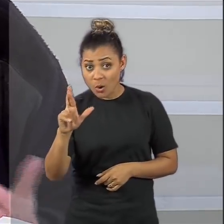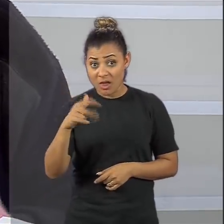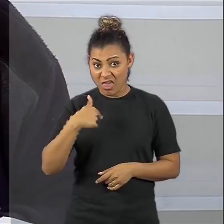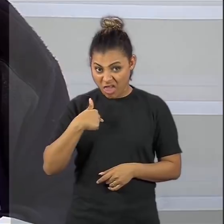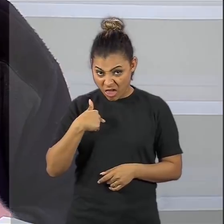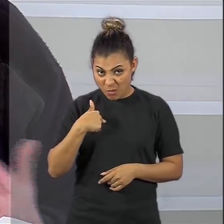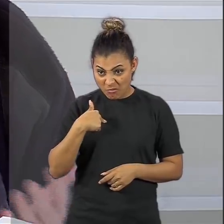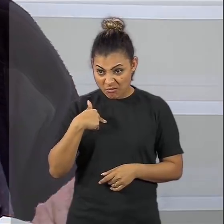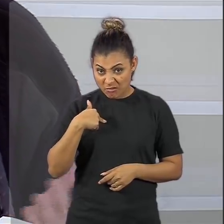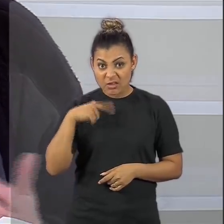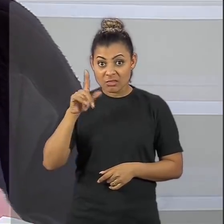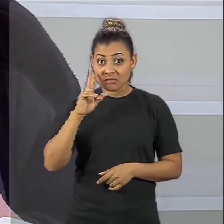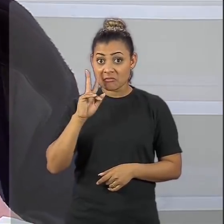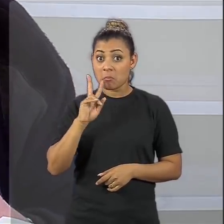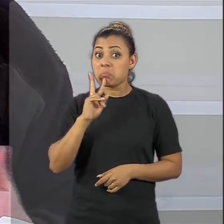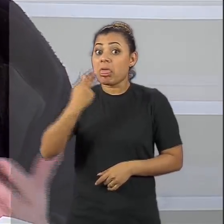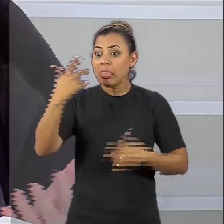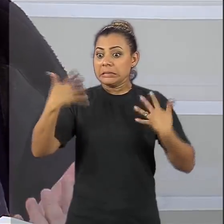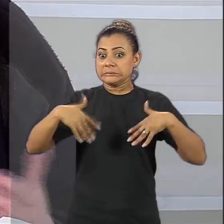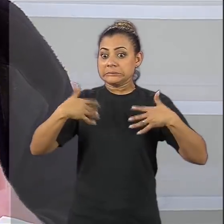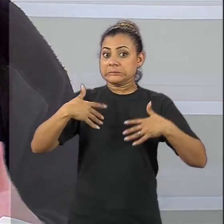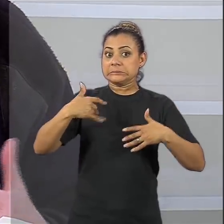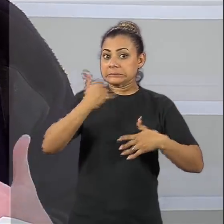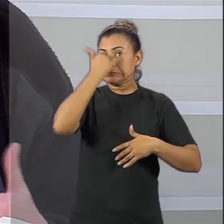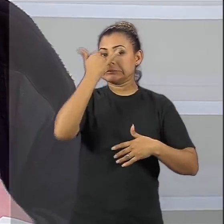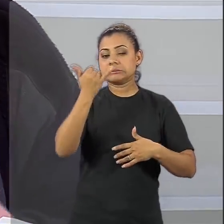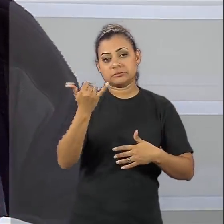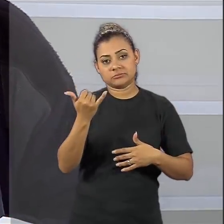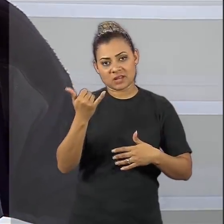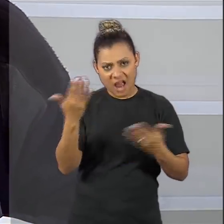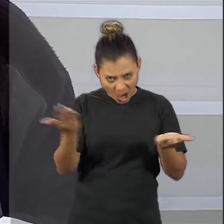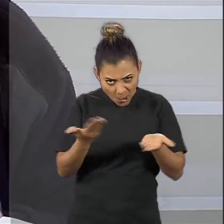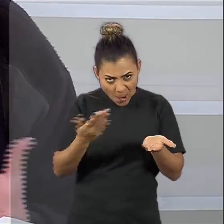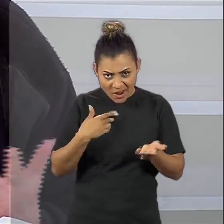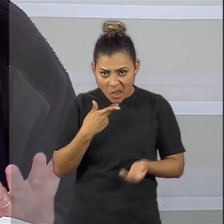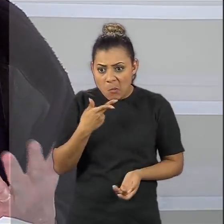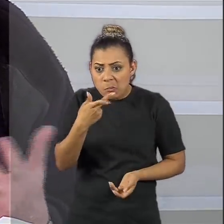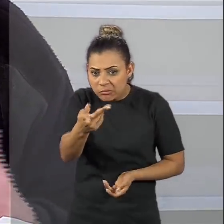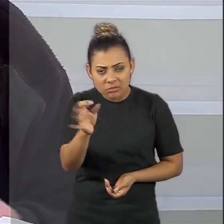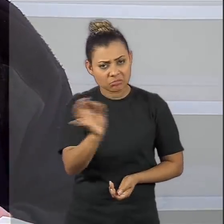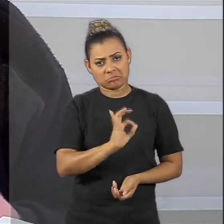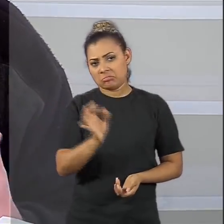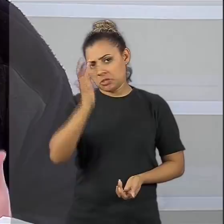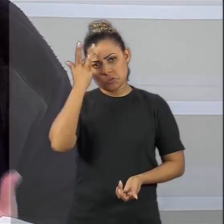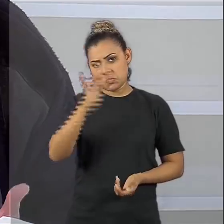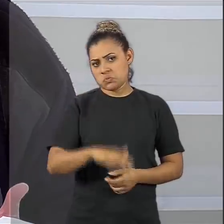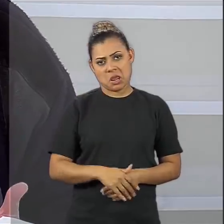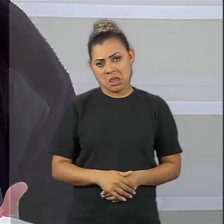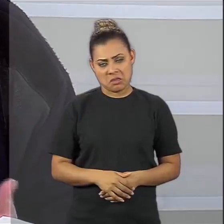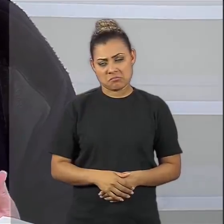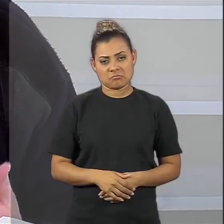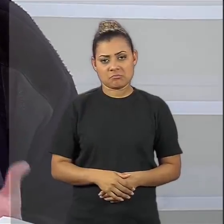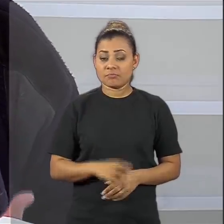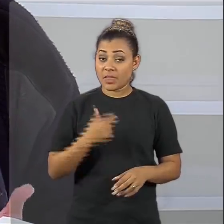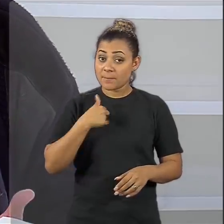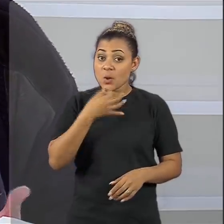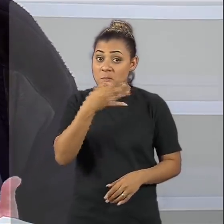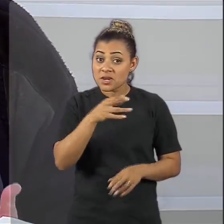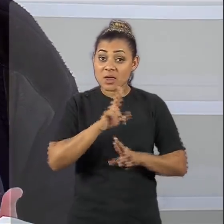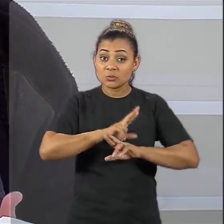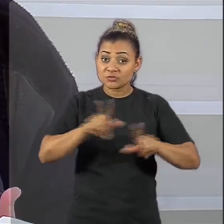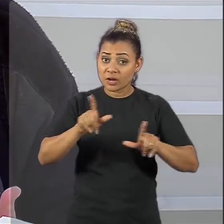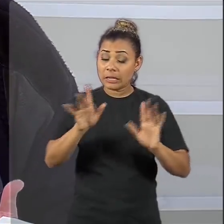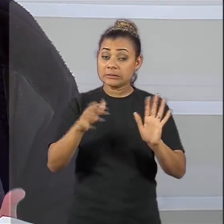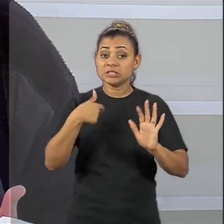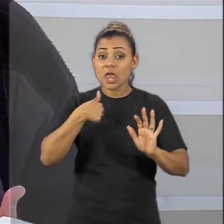dizer quem é que vai ganhar, quem vai para o segundo? Tem a mais remota ideia, realmente. Eu acho que a minha preocupação é completamente diferente desse tipo de polarização. A minha